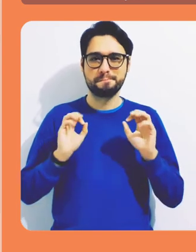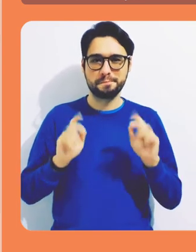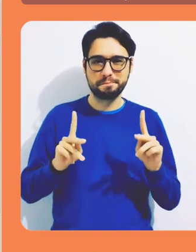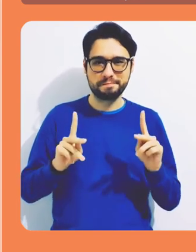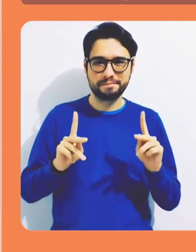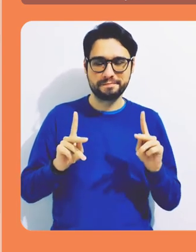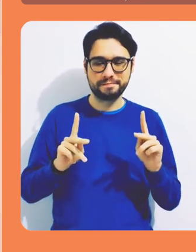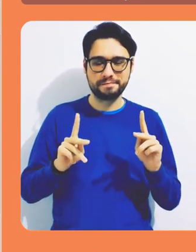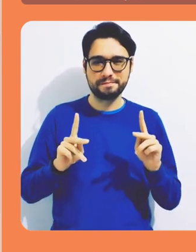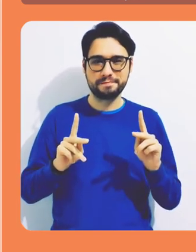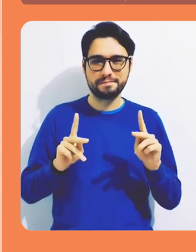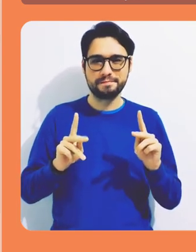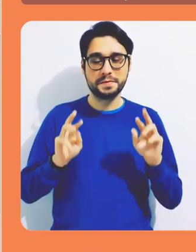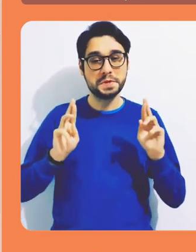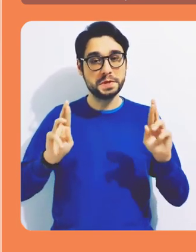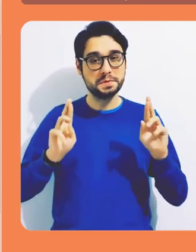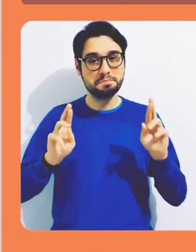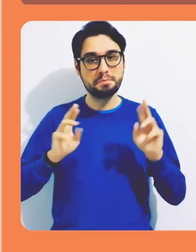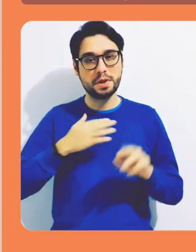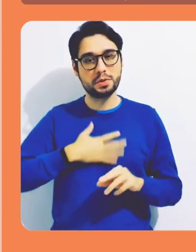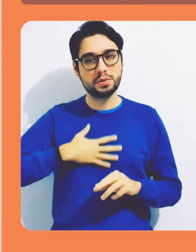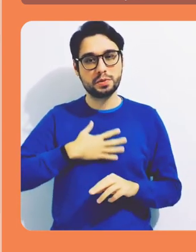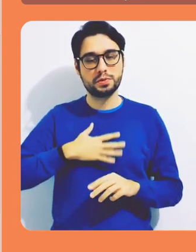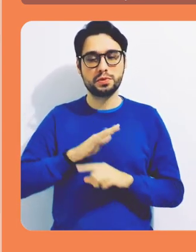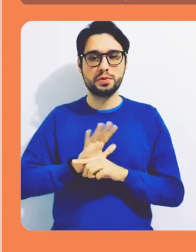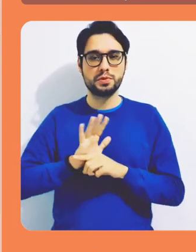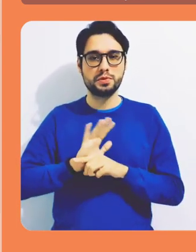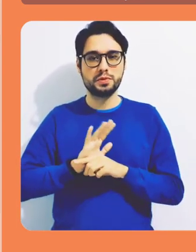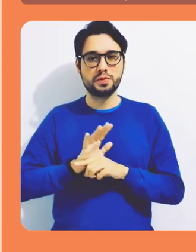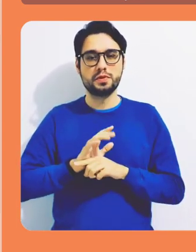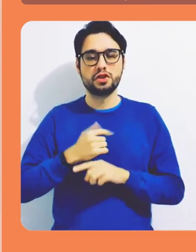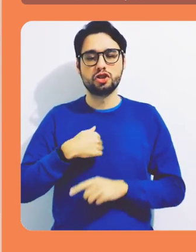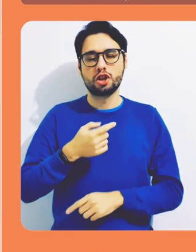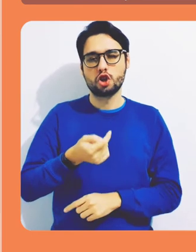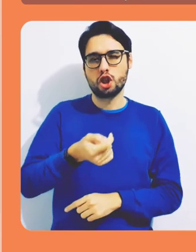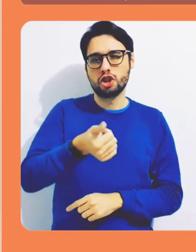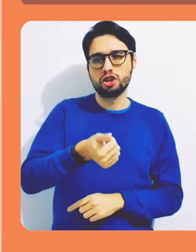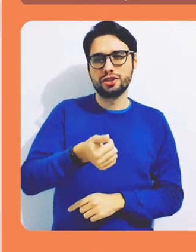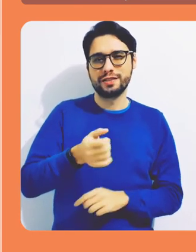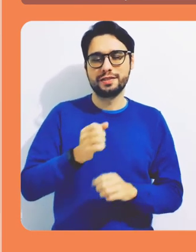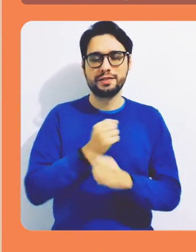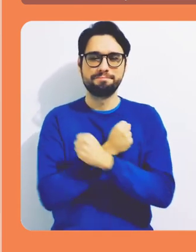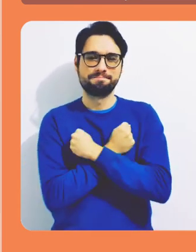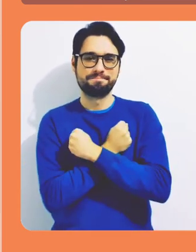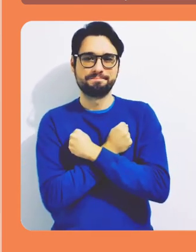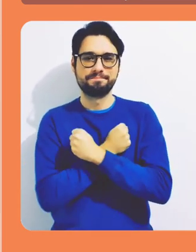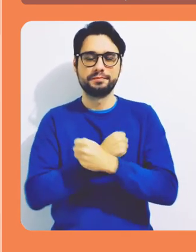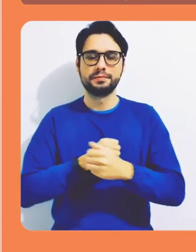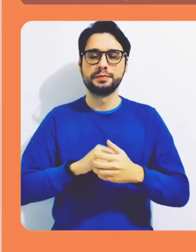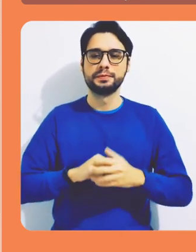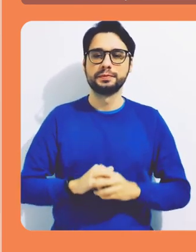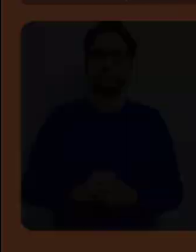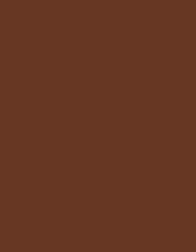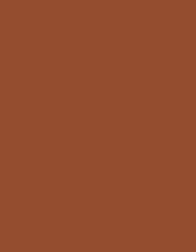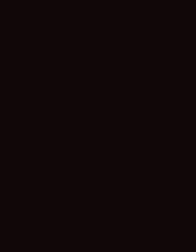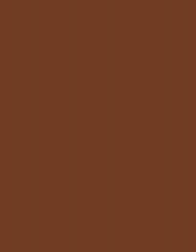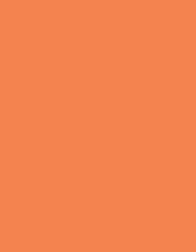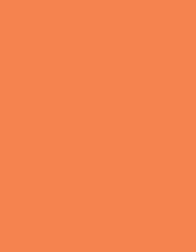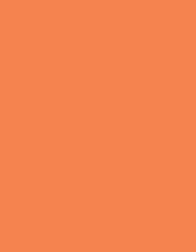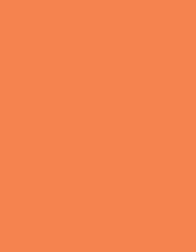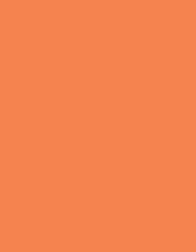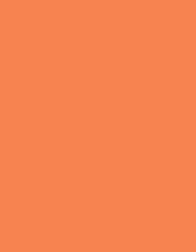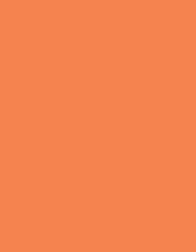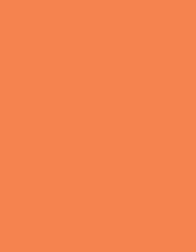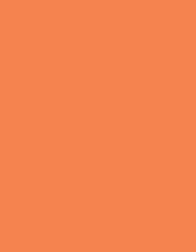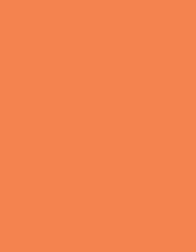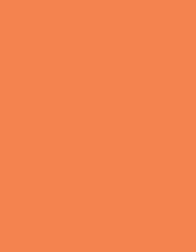Tá certo? Bom, espero que tenham gostado desse vídeo. Só algumas dicas aí. Um abraço e até a próxima.